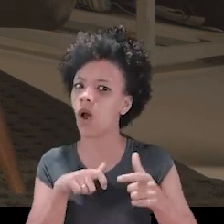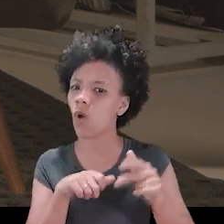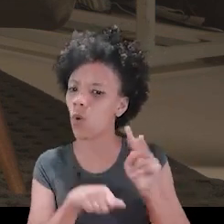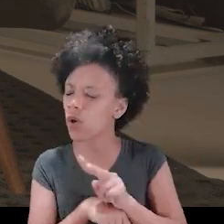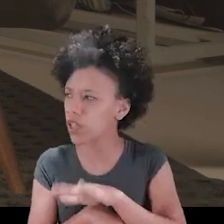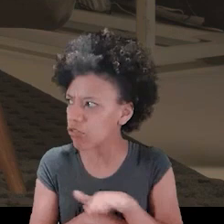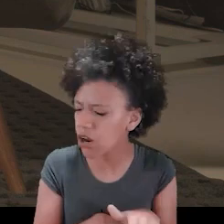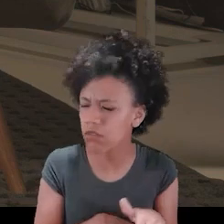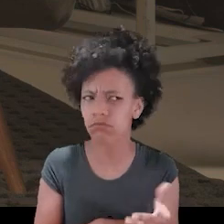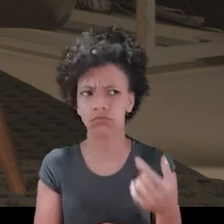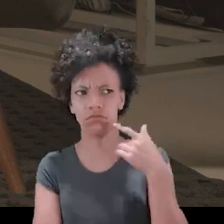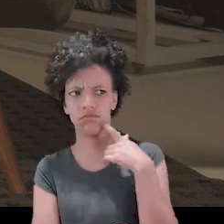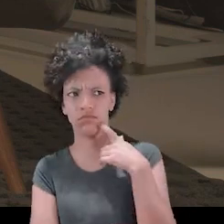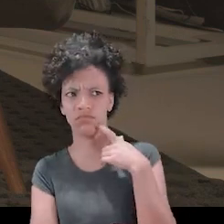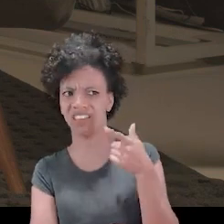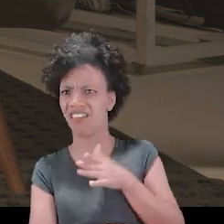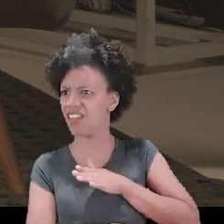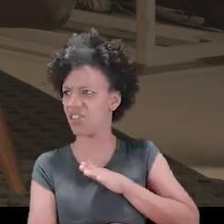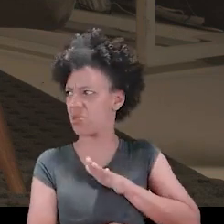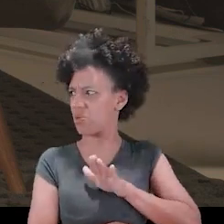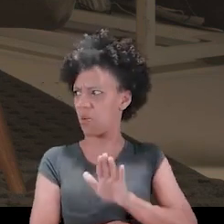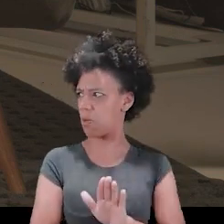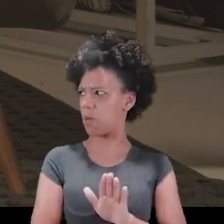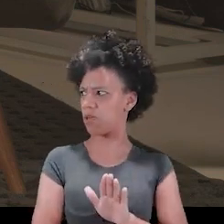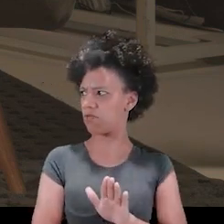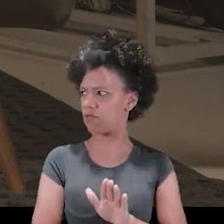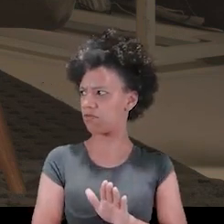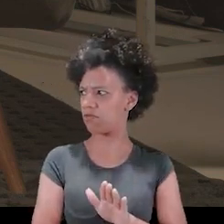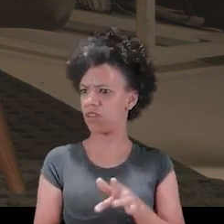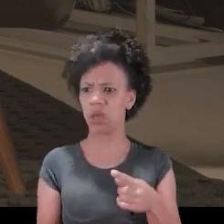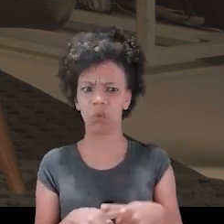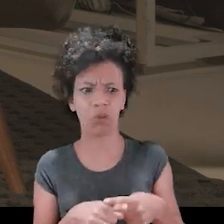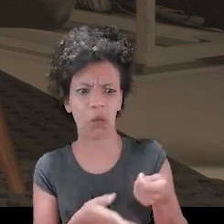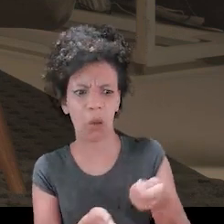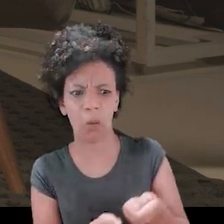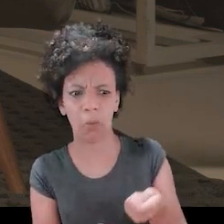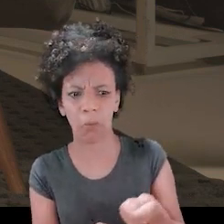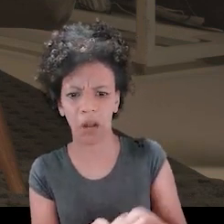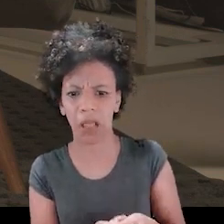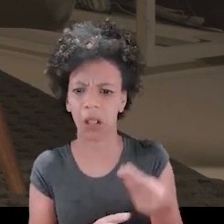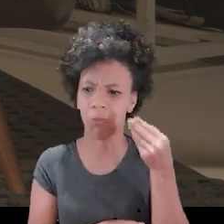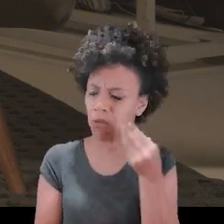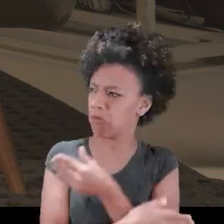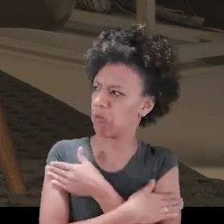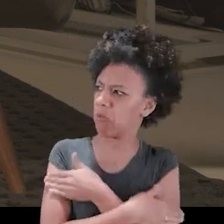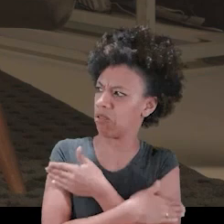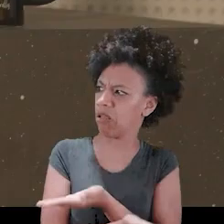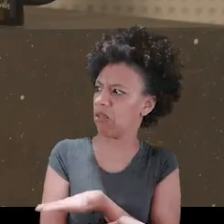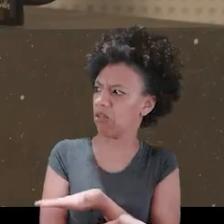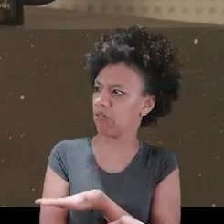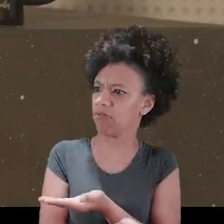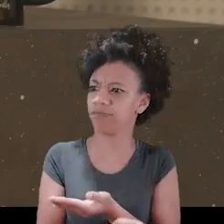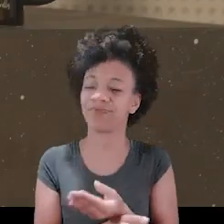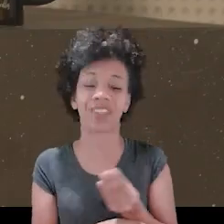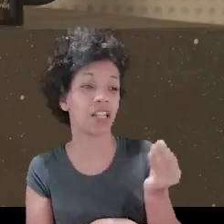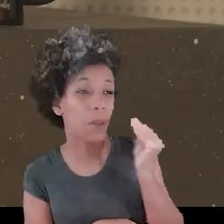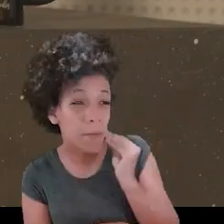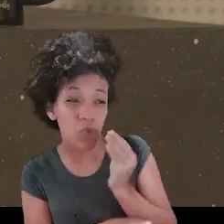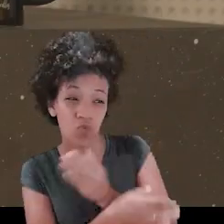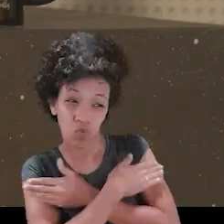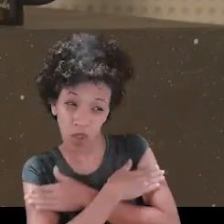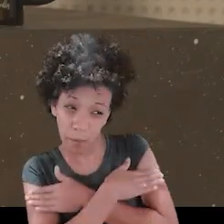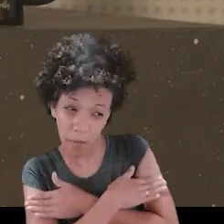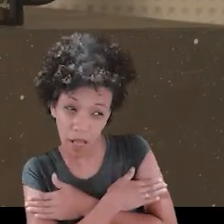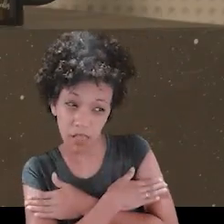contato com a pediatra que eu falei cara ele não tá assim e porque a gente ficou brigando a criança da beijar abraçar e assim